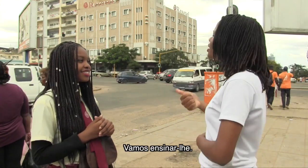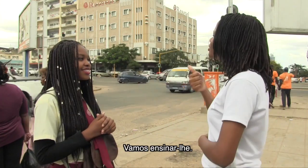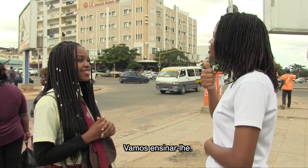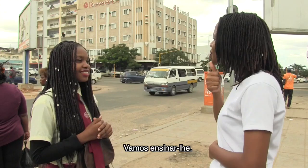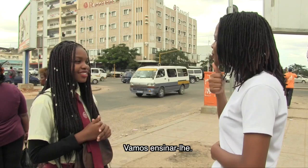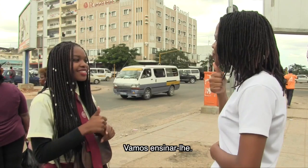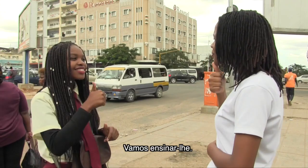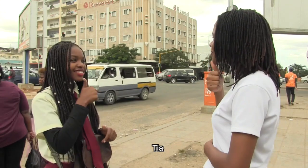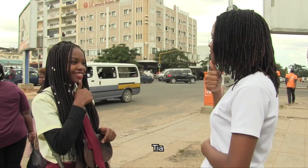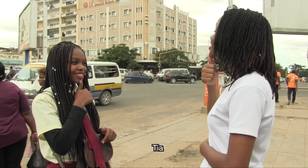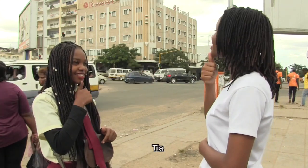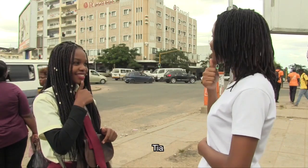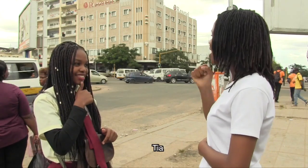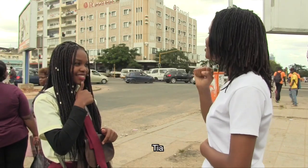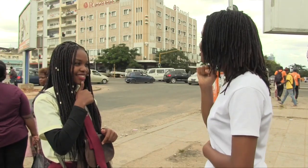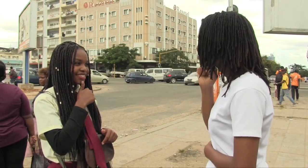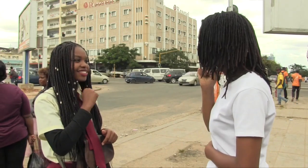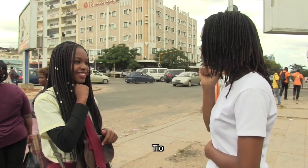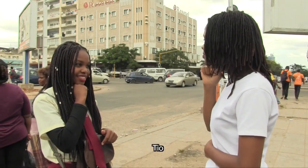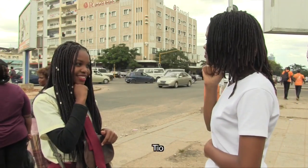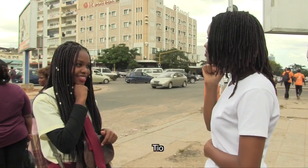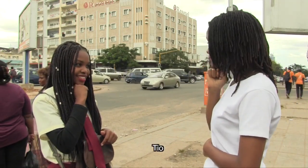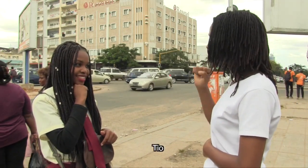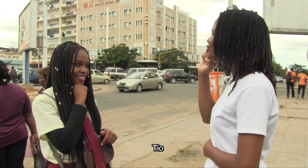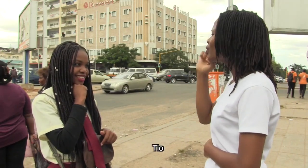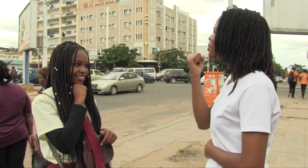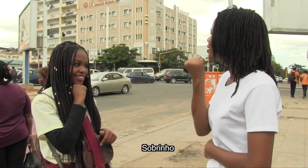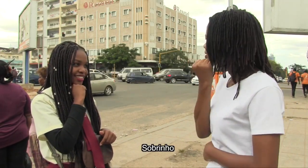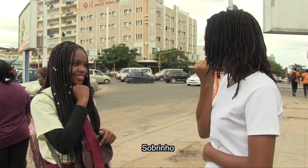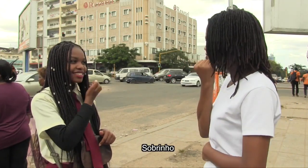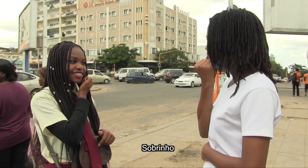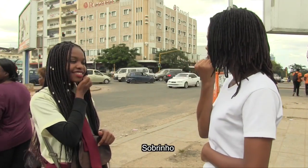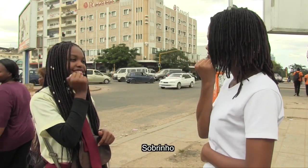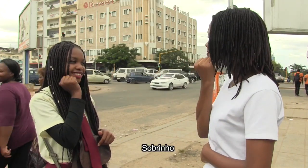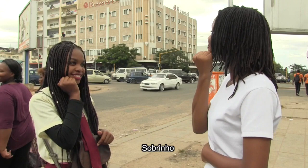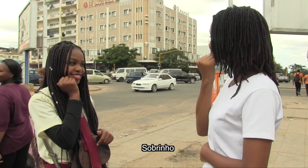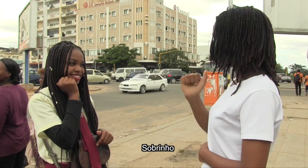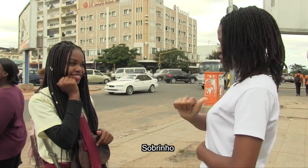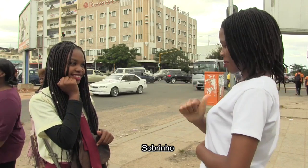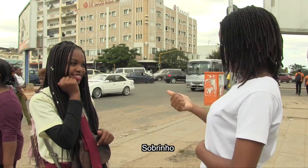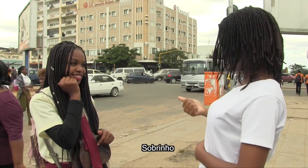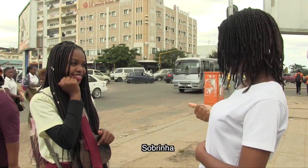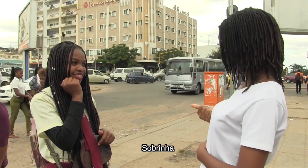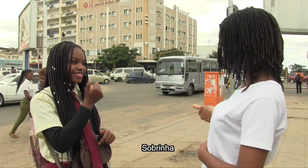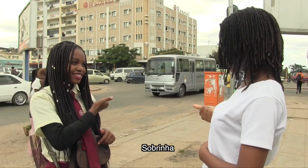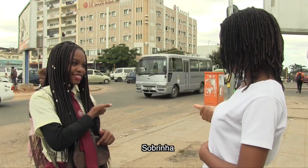Vamos ensinar. Tia, Tio, Sobrinho,